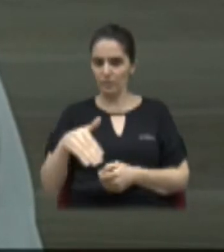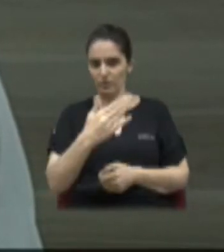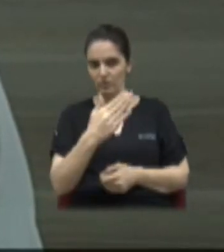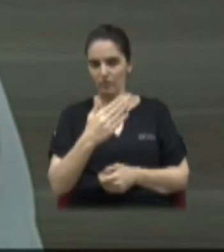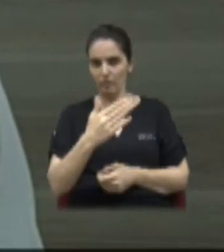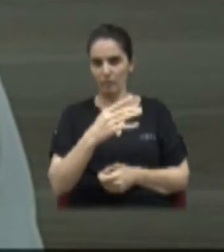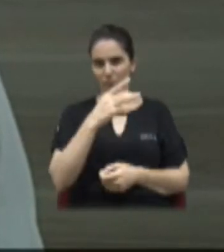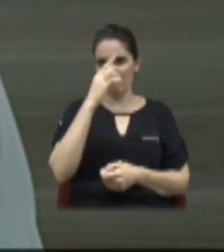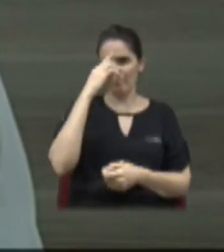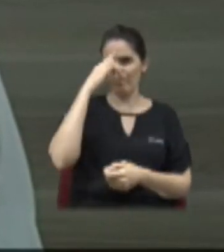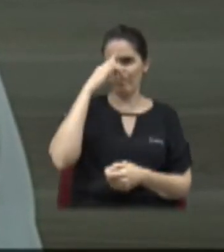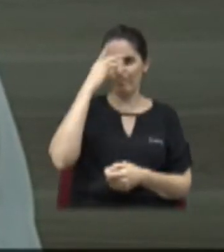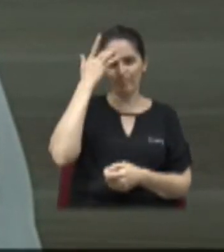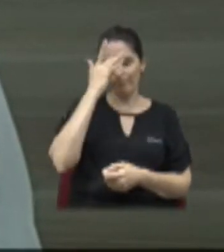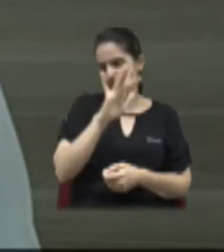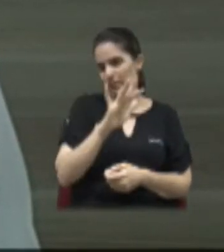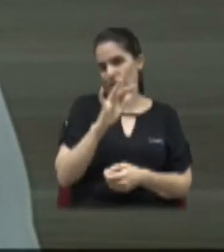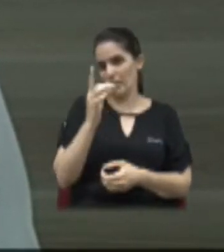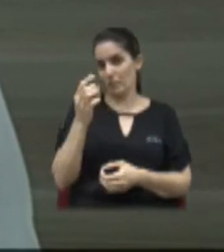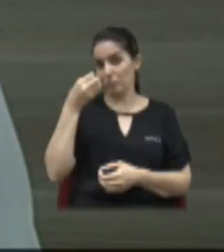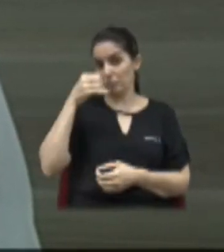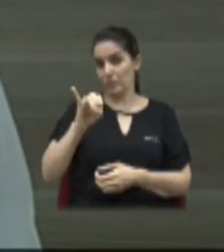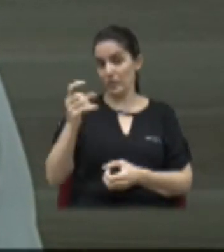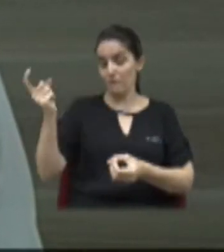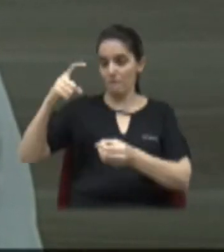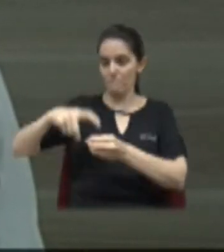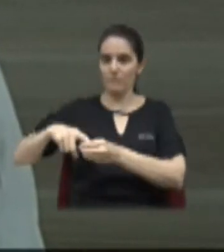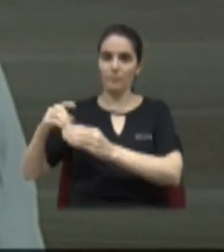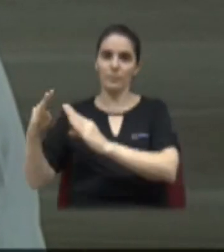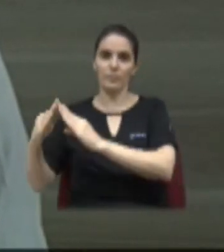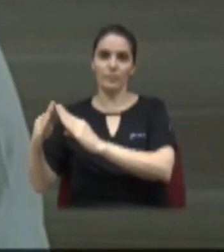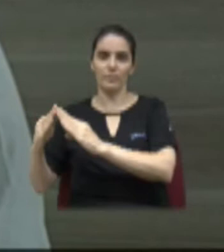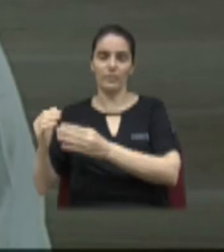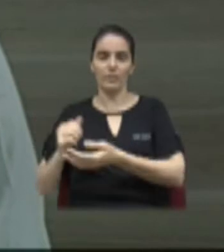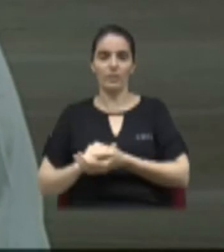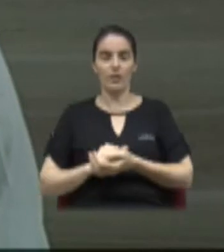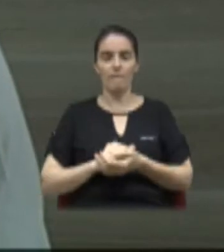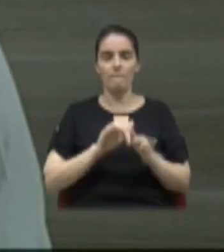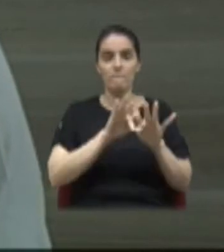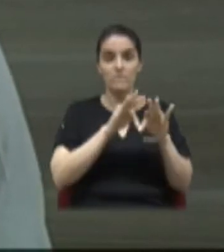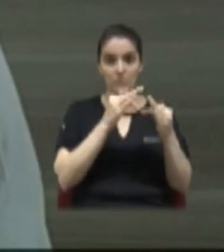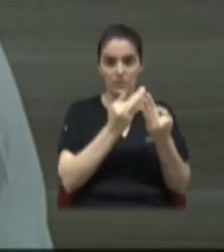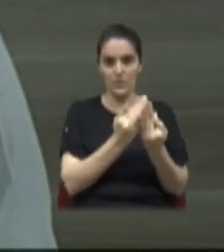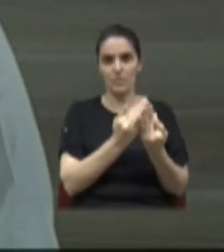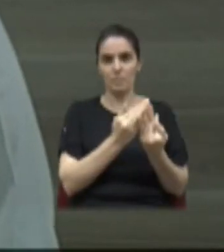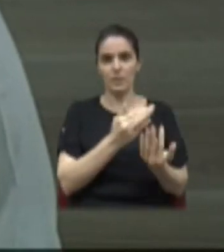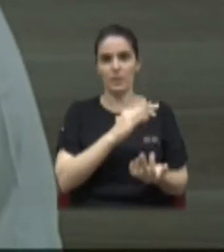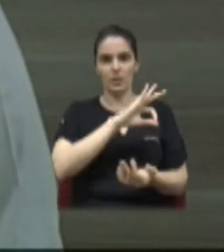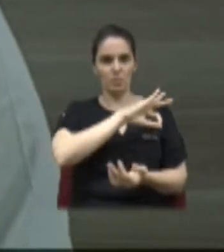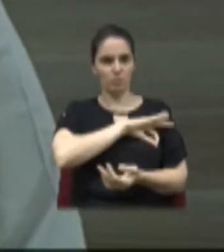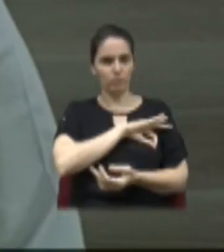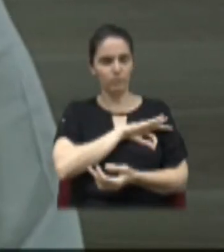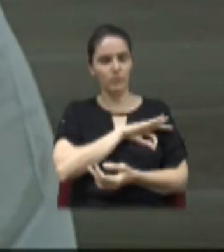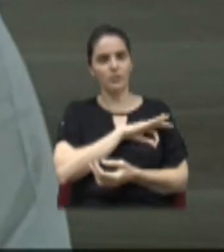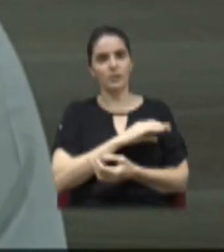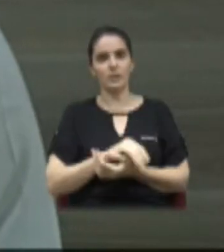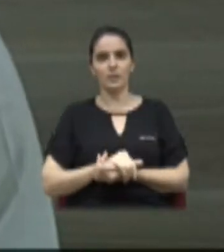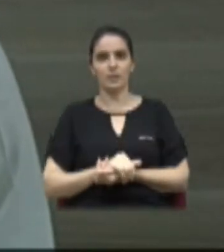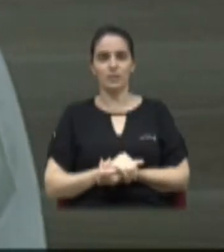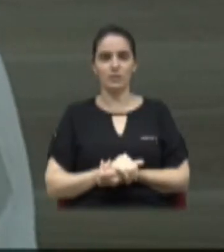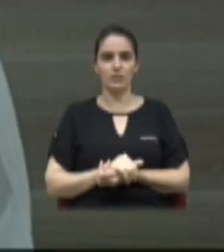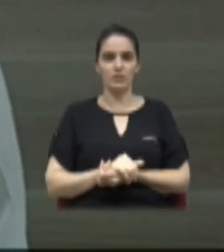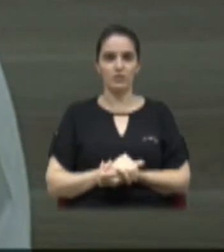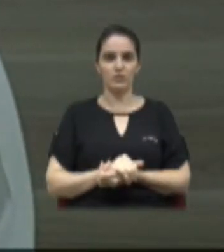para casa. Eu acho que a família do policial militar, ou de qualquer policial, né,